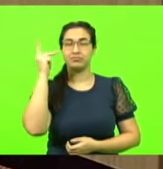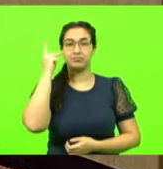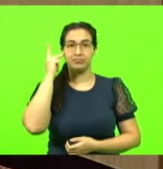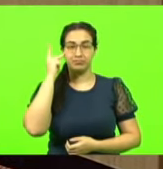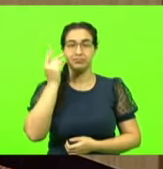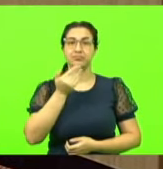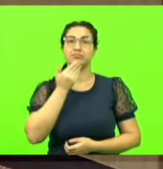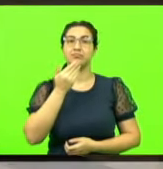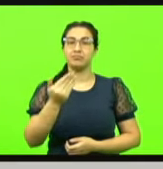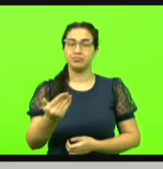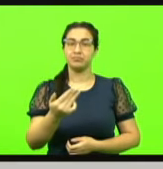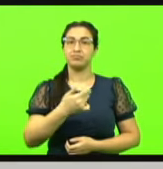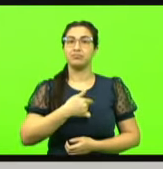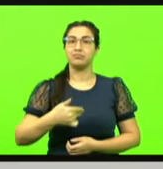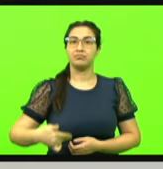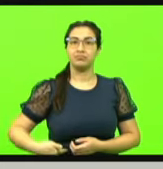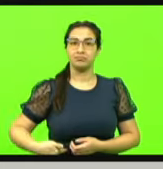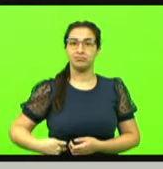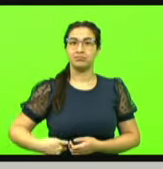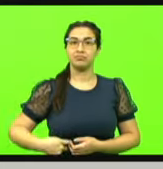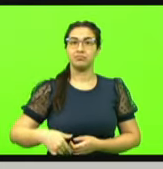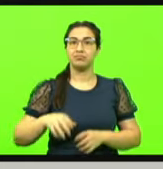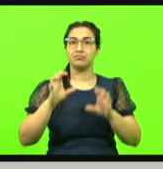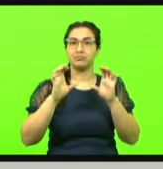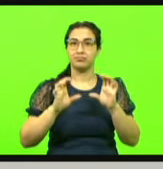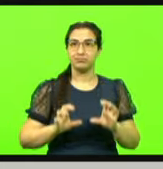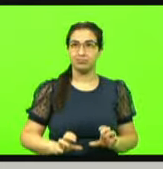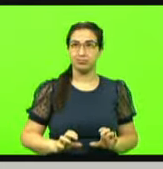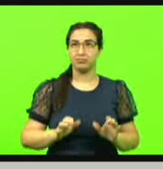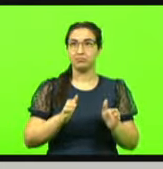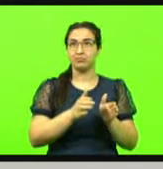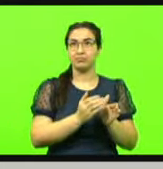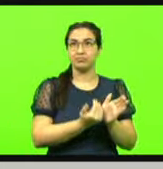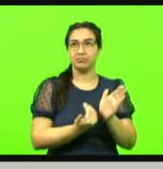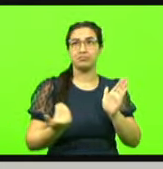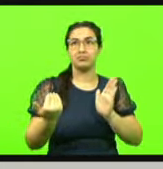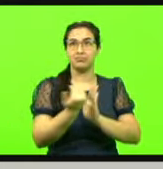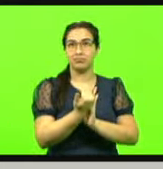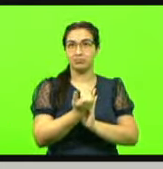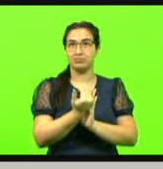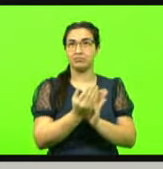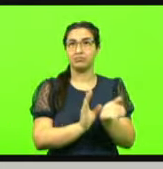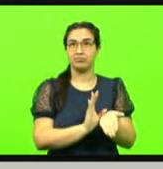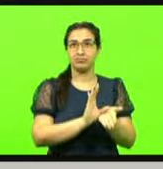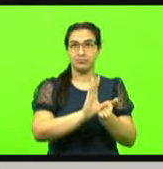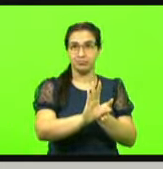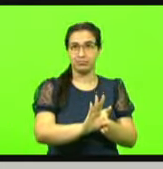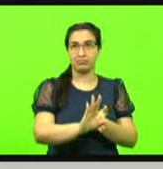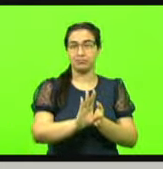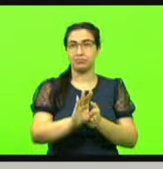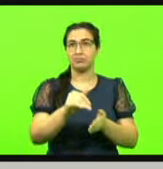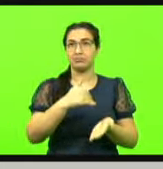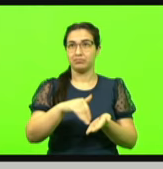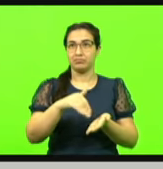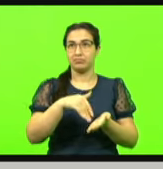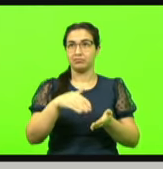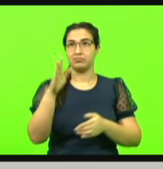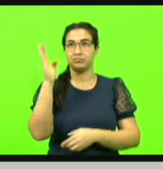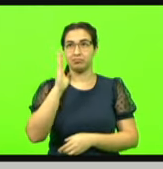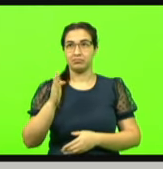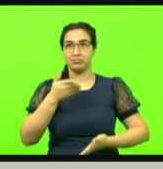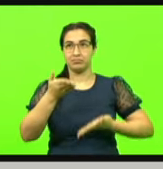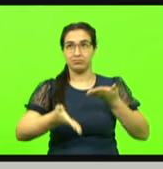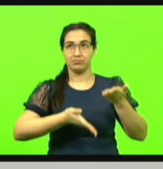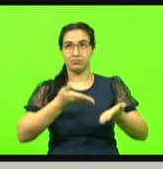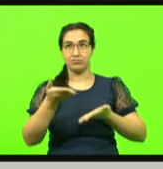ao Ministério da Cidadania a ampliação dos recursos orçamentários da Secretaria Nacional de Cuidados e Preservação